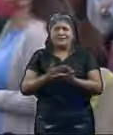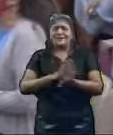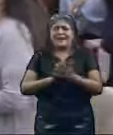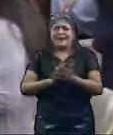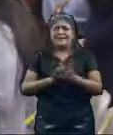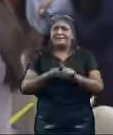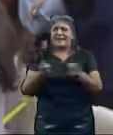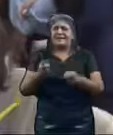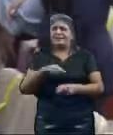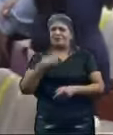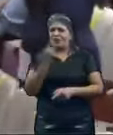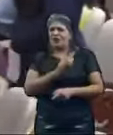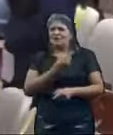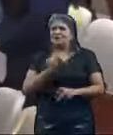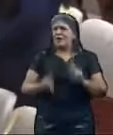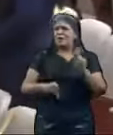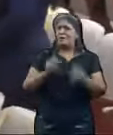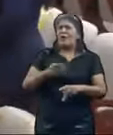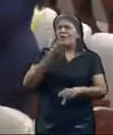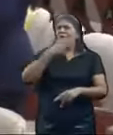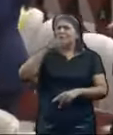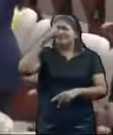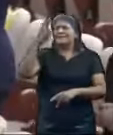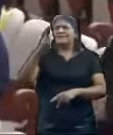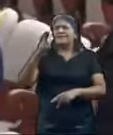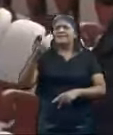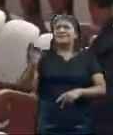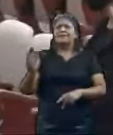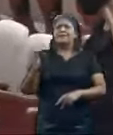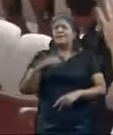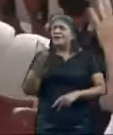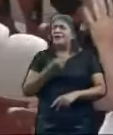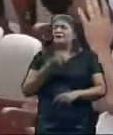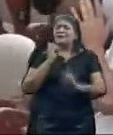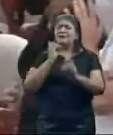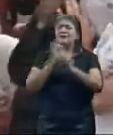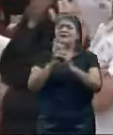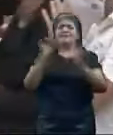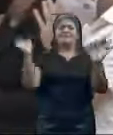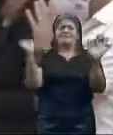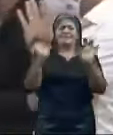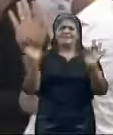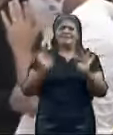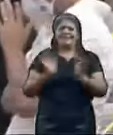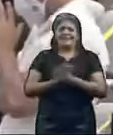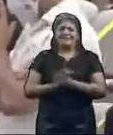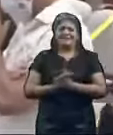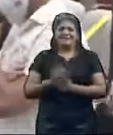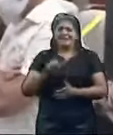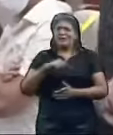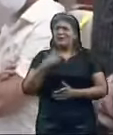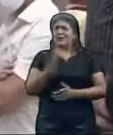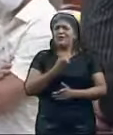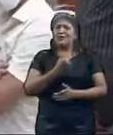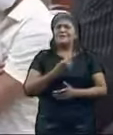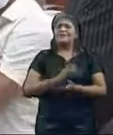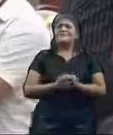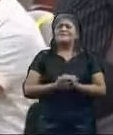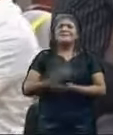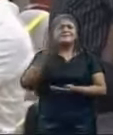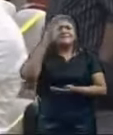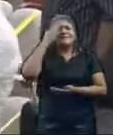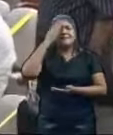viver isso aqui e nós somos felizes de verdade o senhor tua palavra não mente tua palavra é fiel ela é